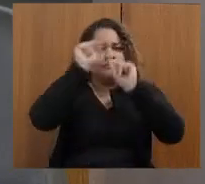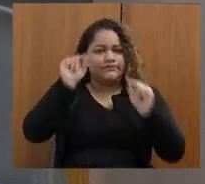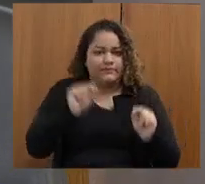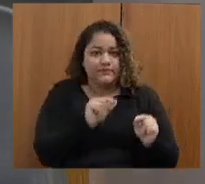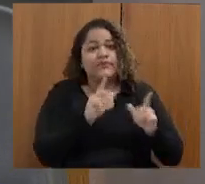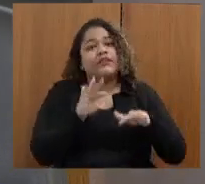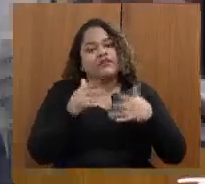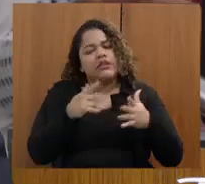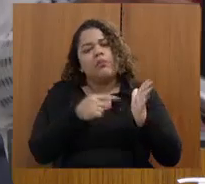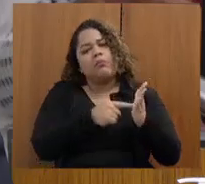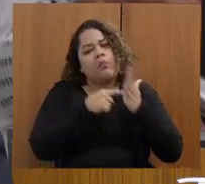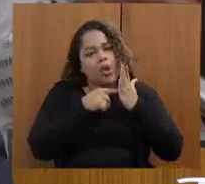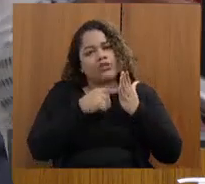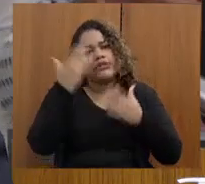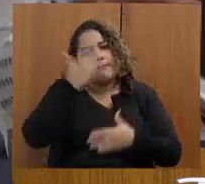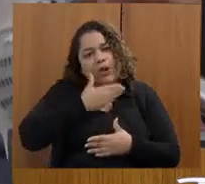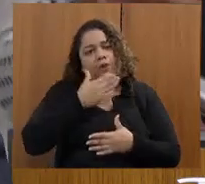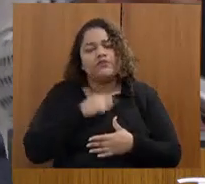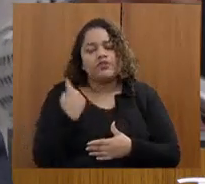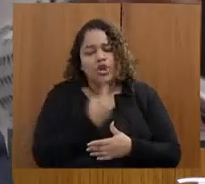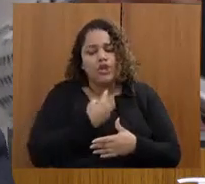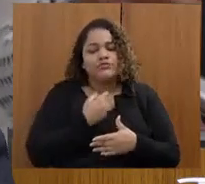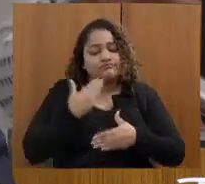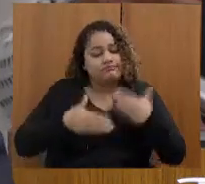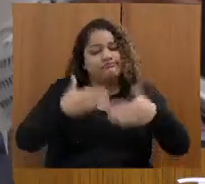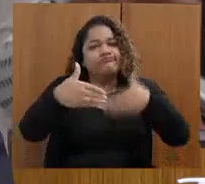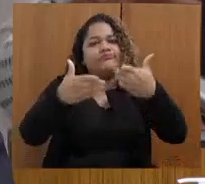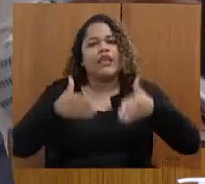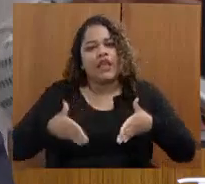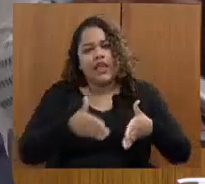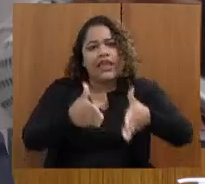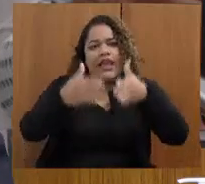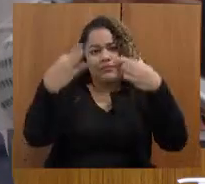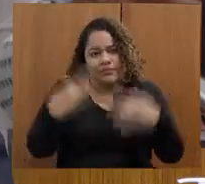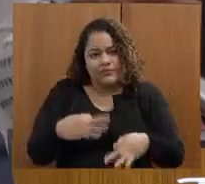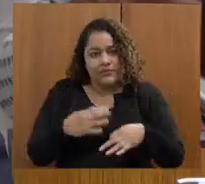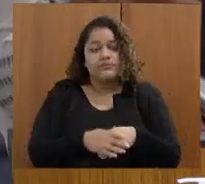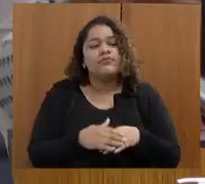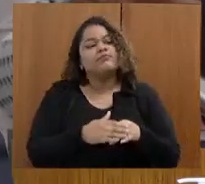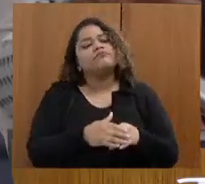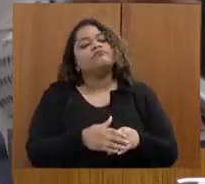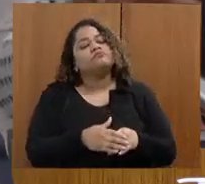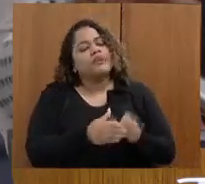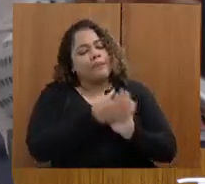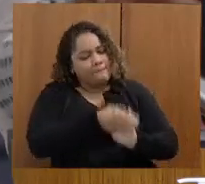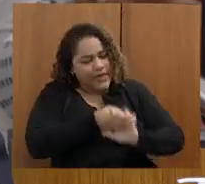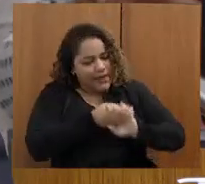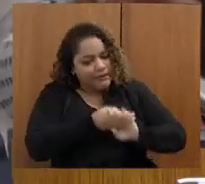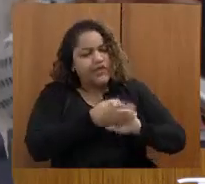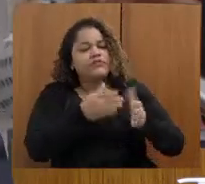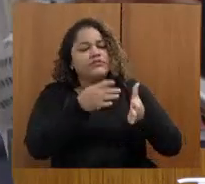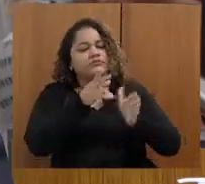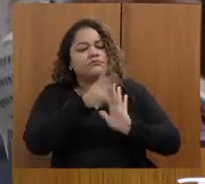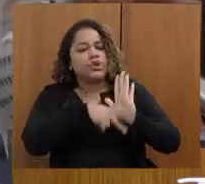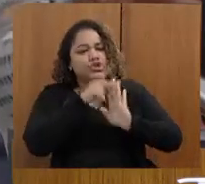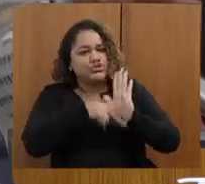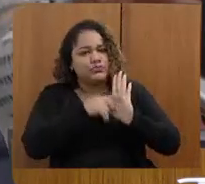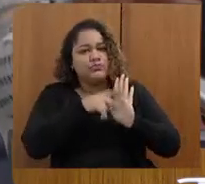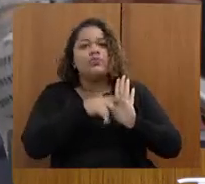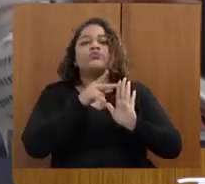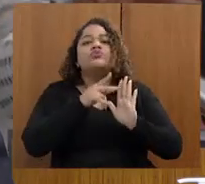os avanços da educação então quero cumprimentar secretário pelo projeto que já está nessa casa do reajuste do piso